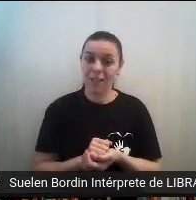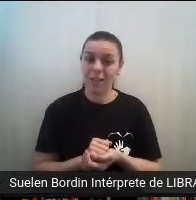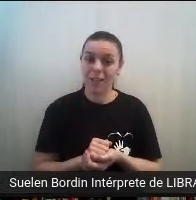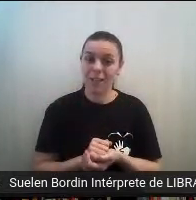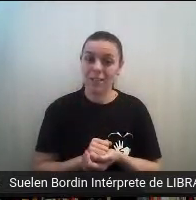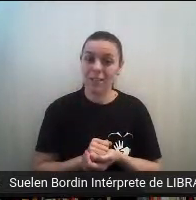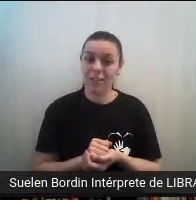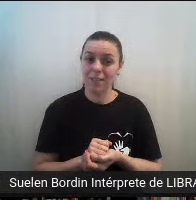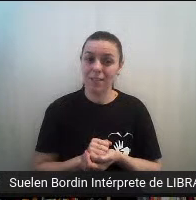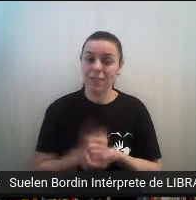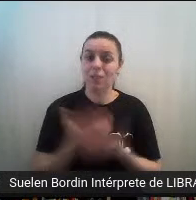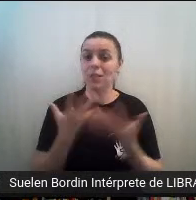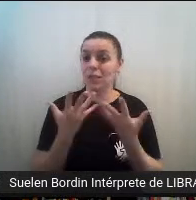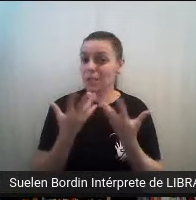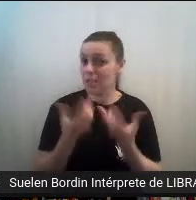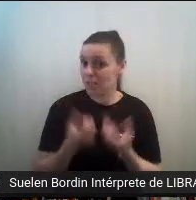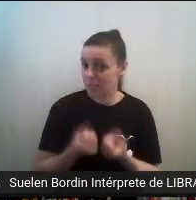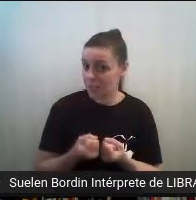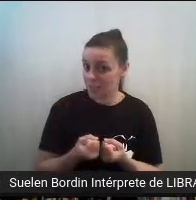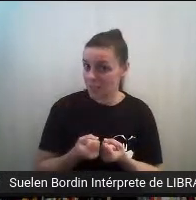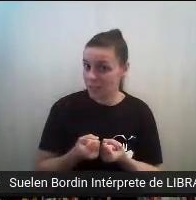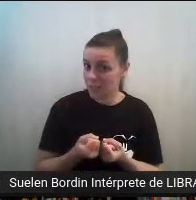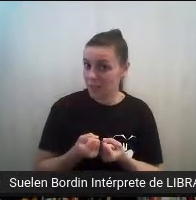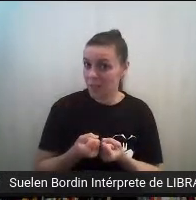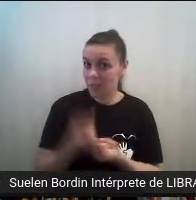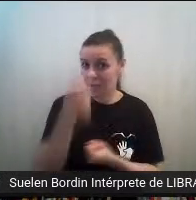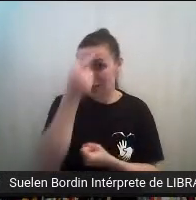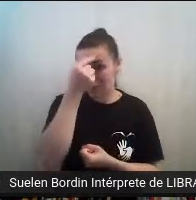ter sido aceita na Universidade da Pensilvânia, isso foi em